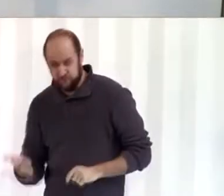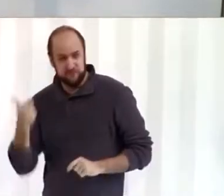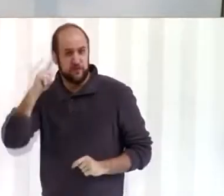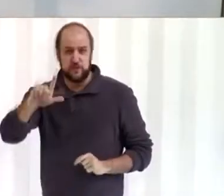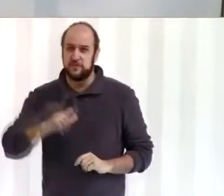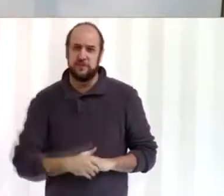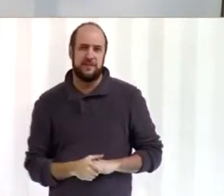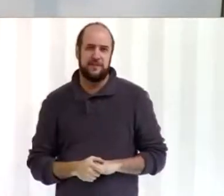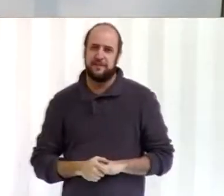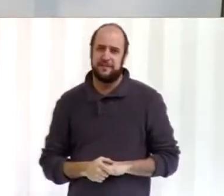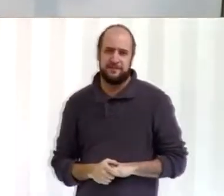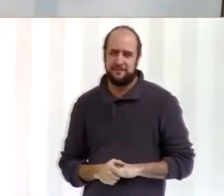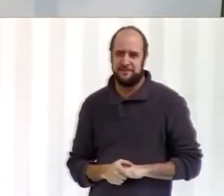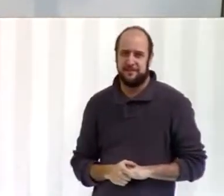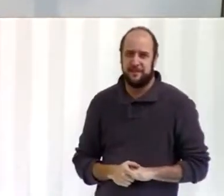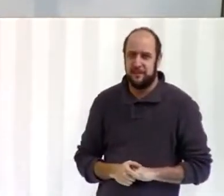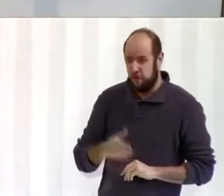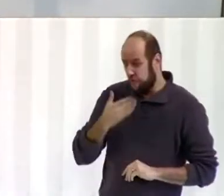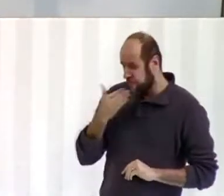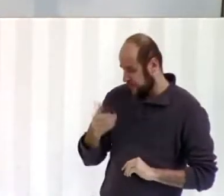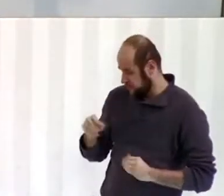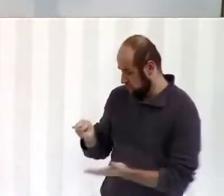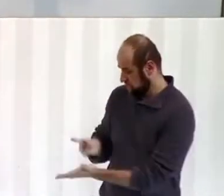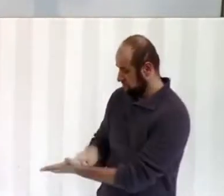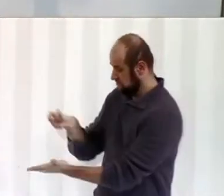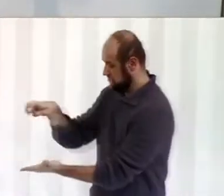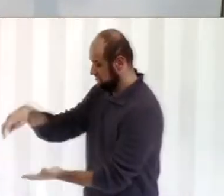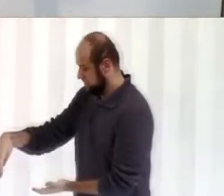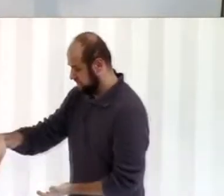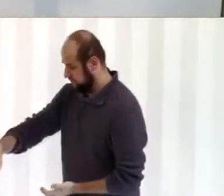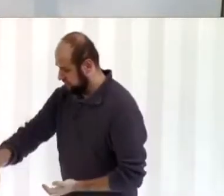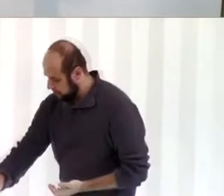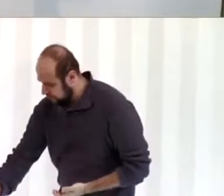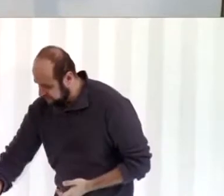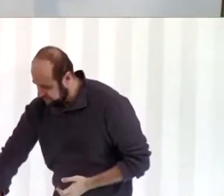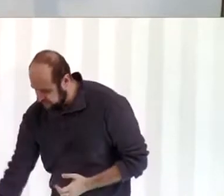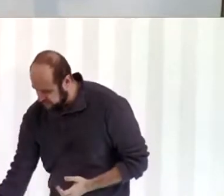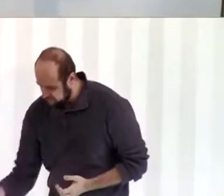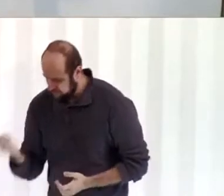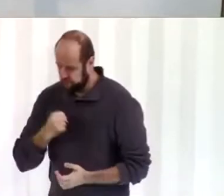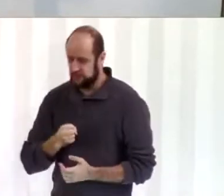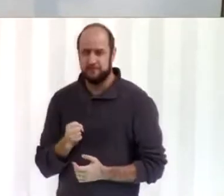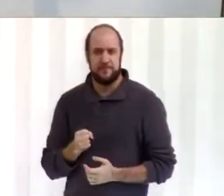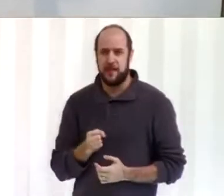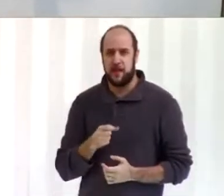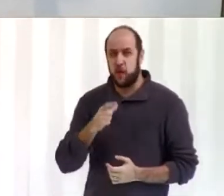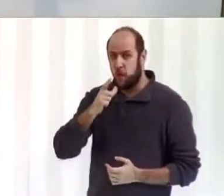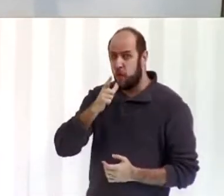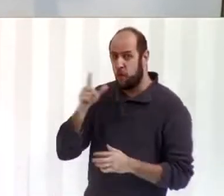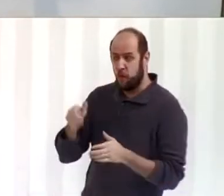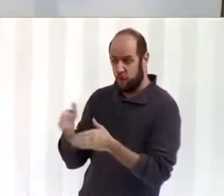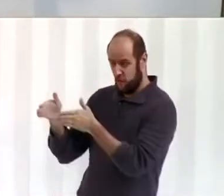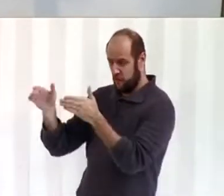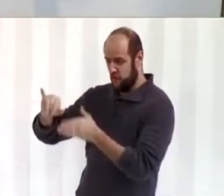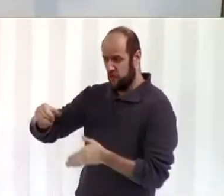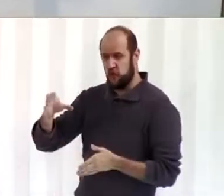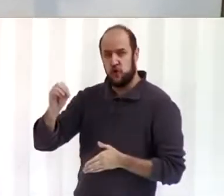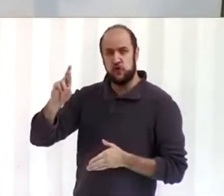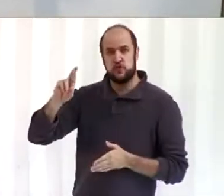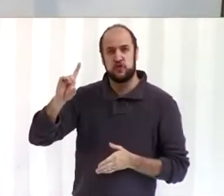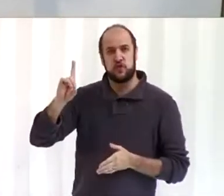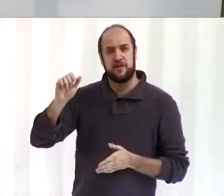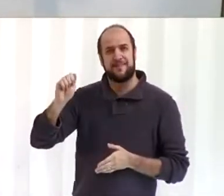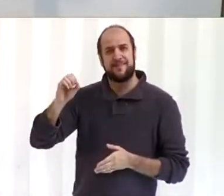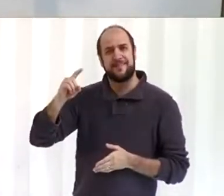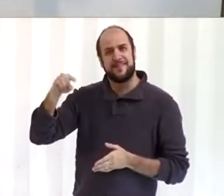ele, e só pular na água e pegá-lo. Rio Jordão era um rio sujo, lamacento,